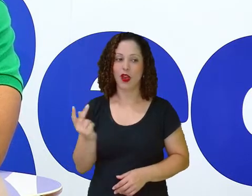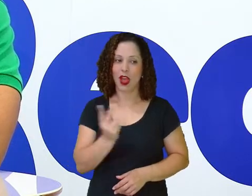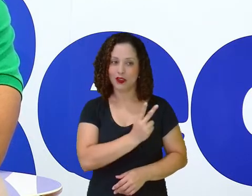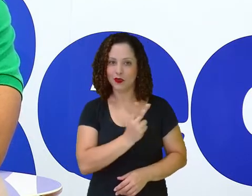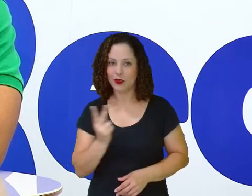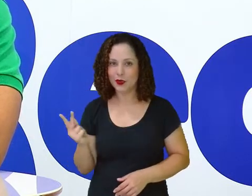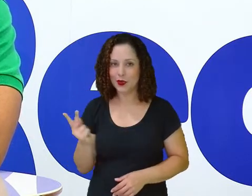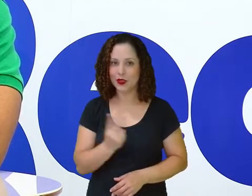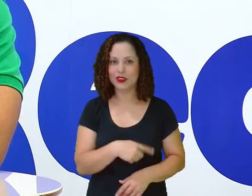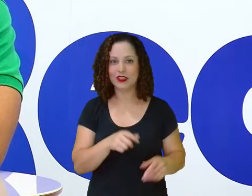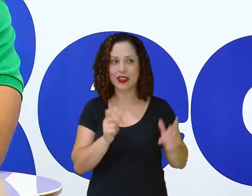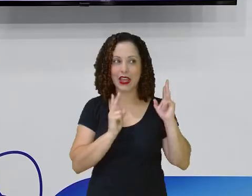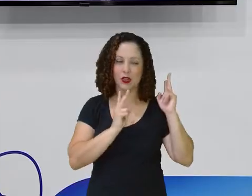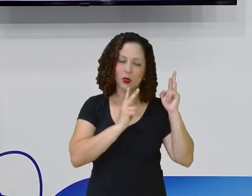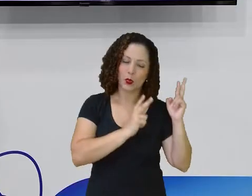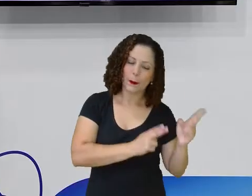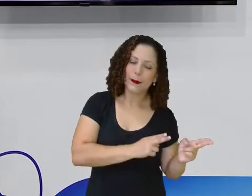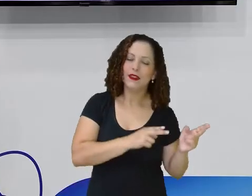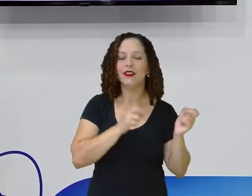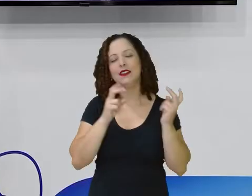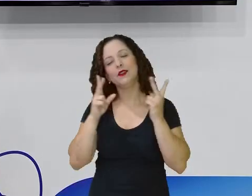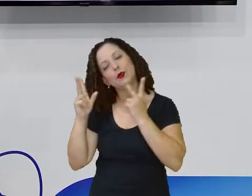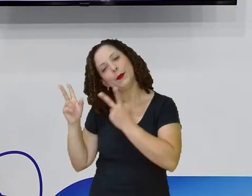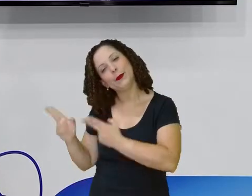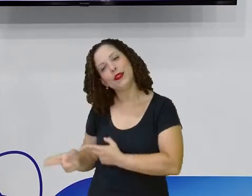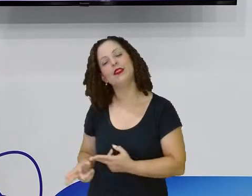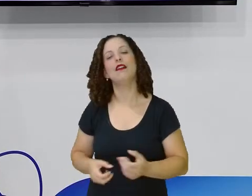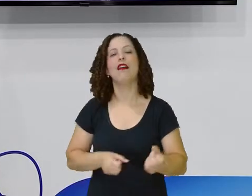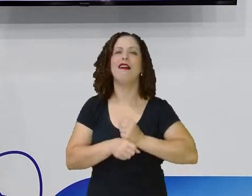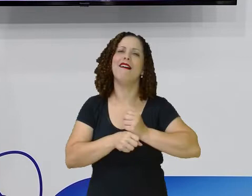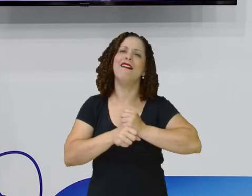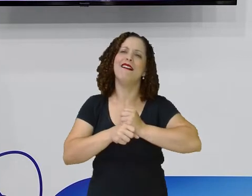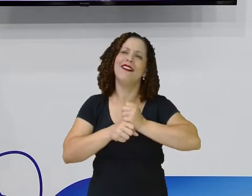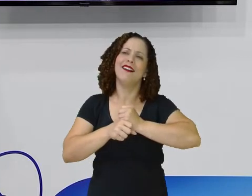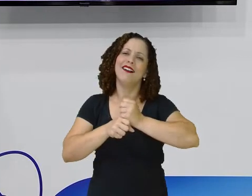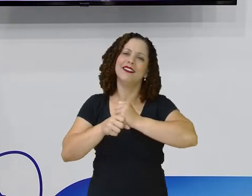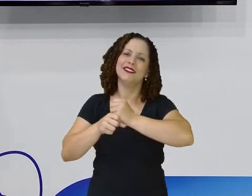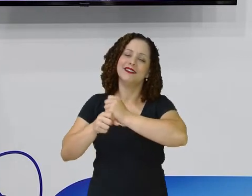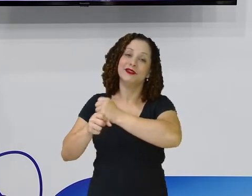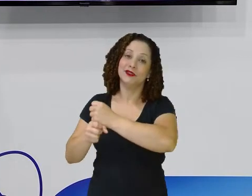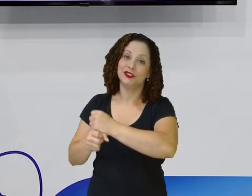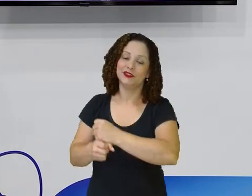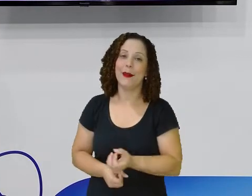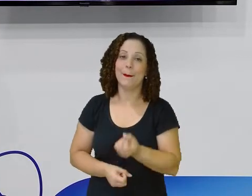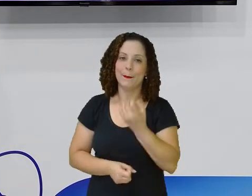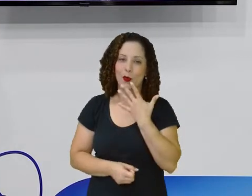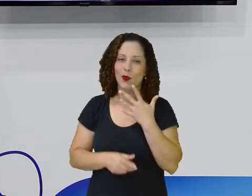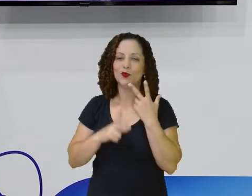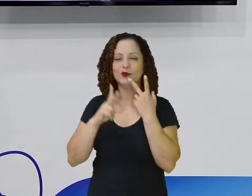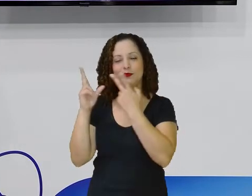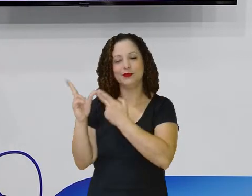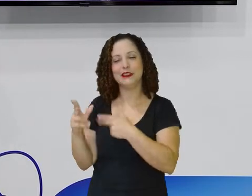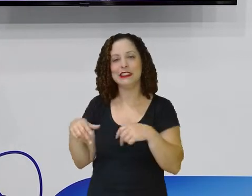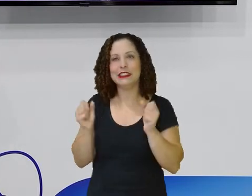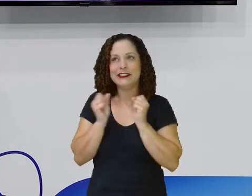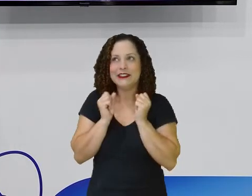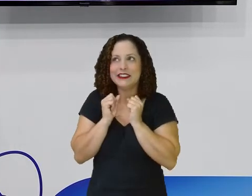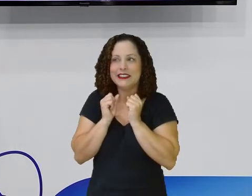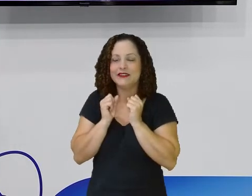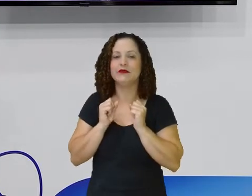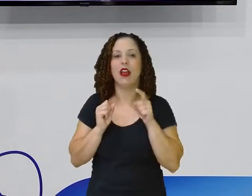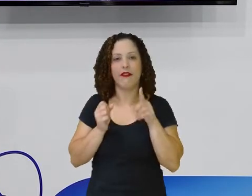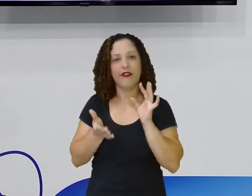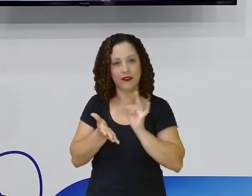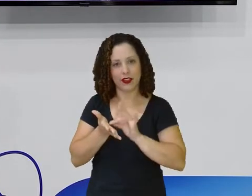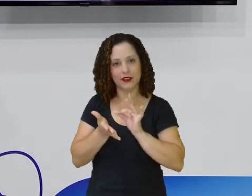muito tempo. Isso, Martim, às vezes é bom dormir, né, Martim? Vocês aí gostam de dormir porque nessa friezinha que às vezes dá é muito bom, mas Martim está